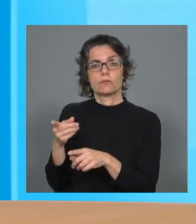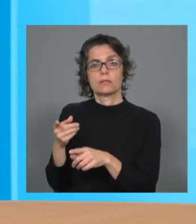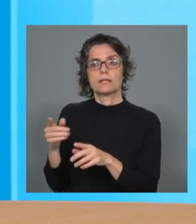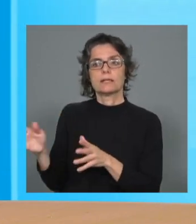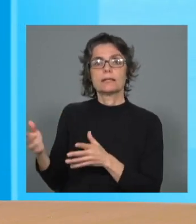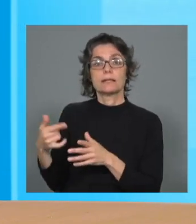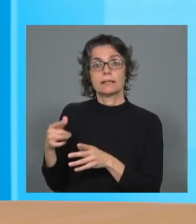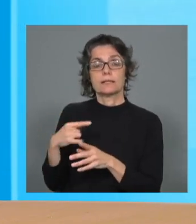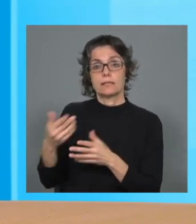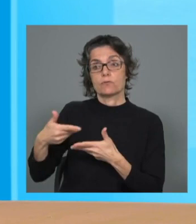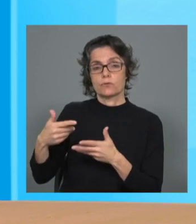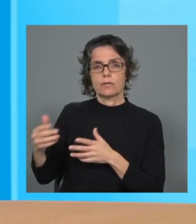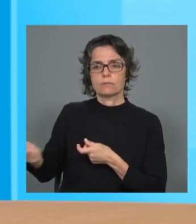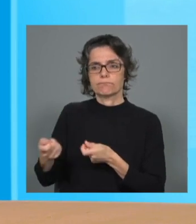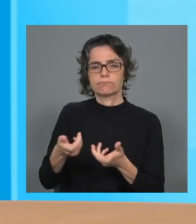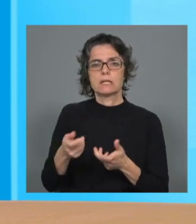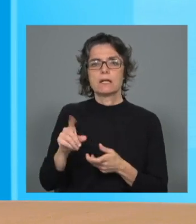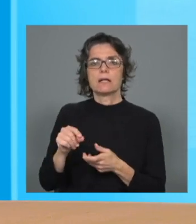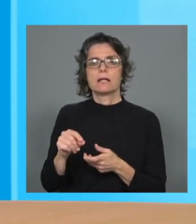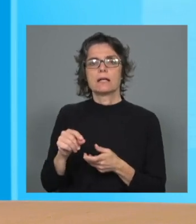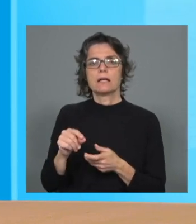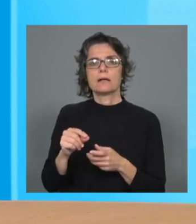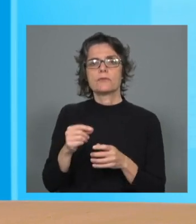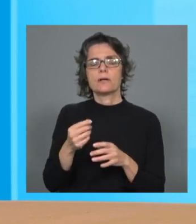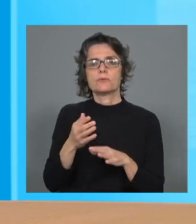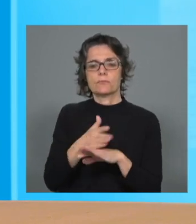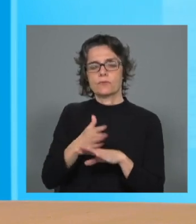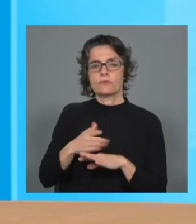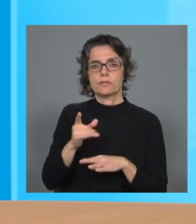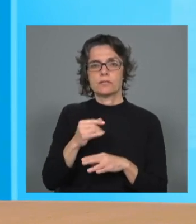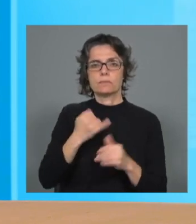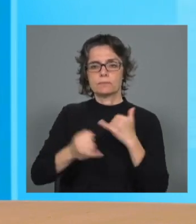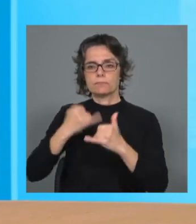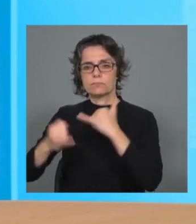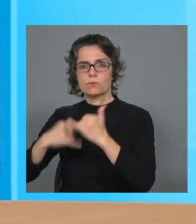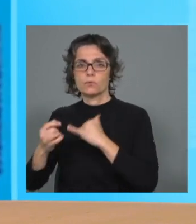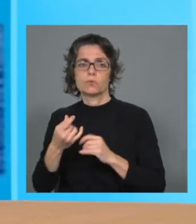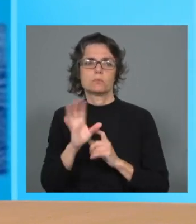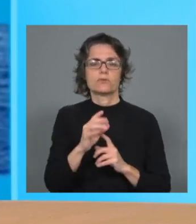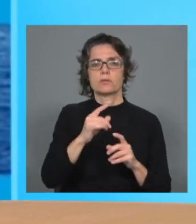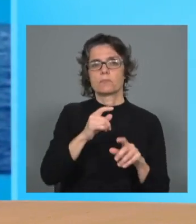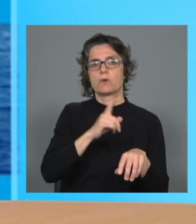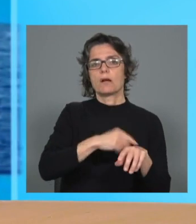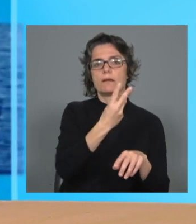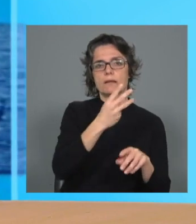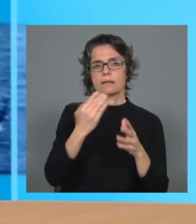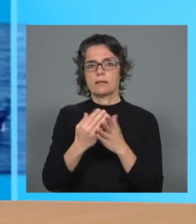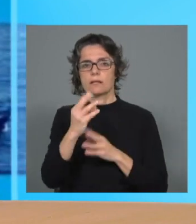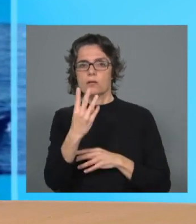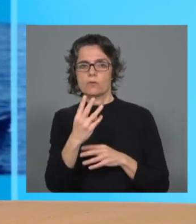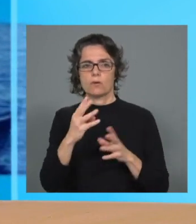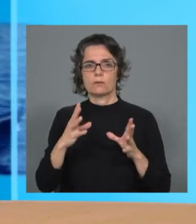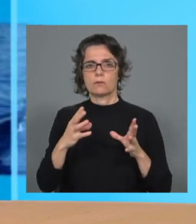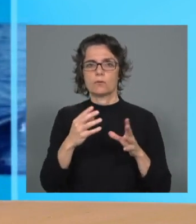dinamizaram comigo, em Mora, dividir-nos por turnos. Por exemplo, das 3 às 4 irem um grupo, depois, porque eles já são bastantes. E eles disseram